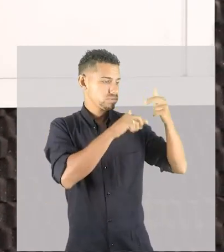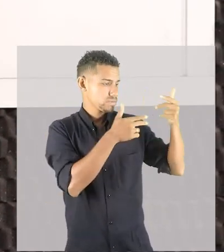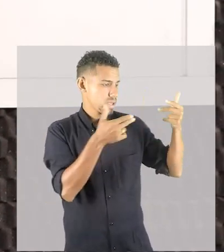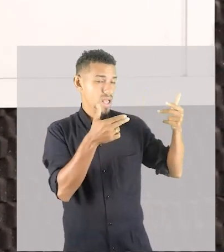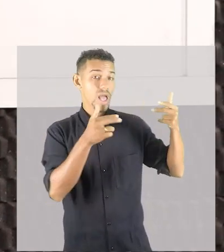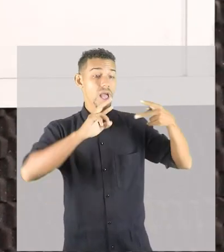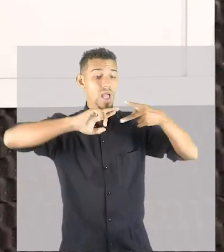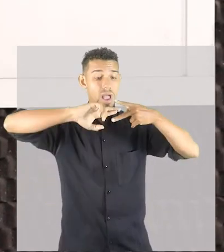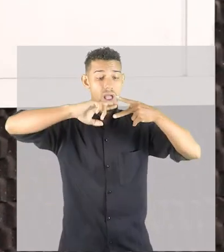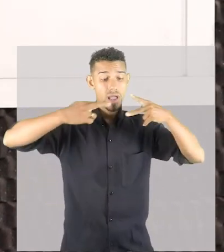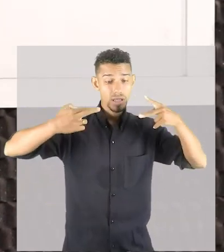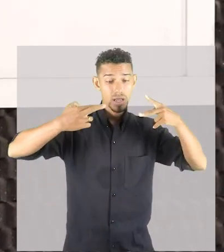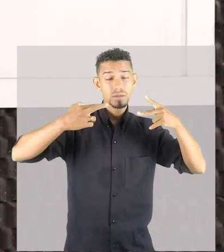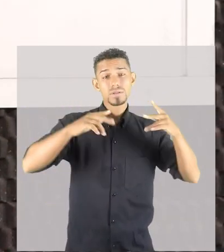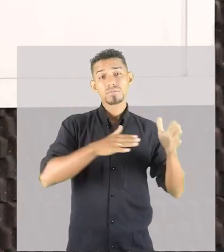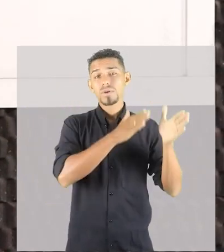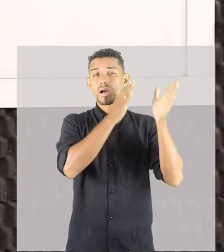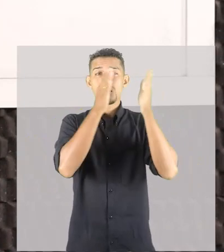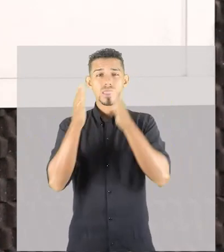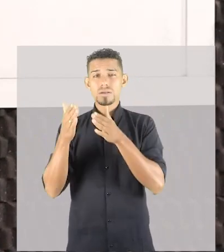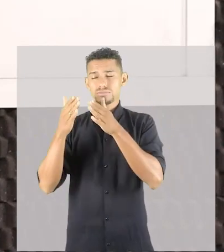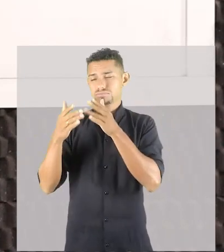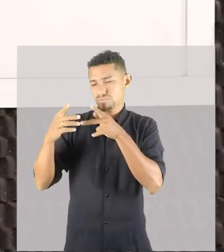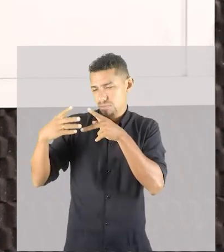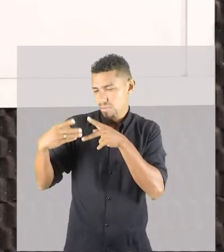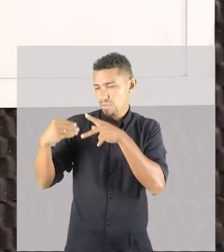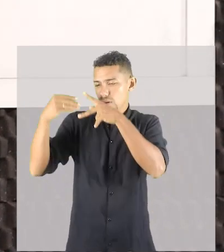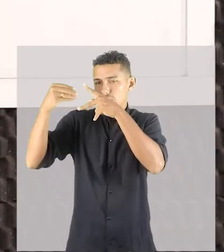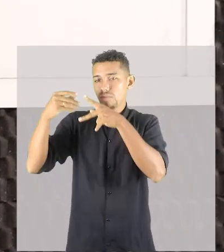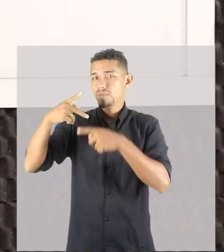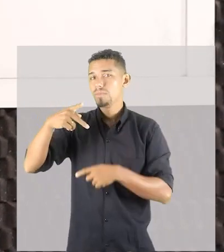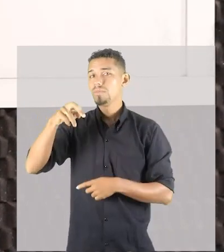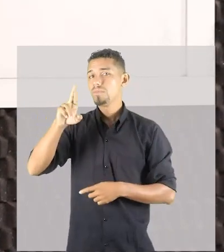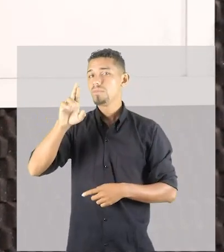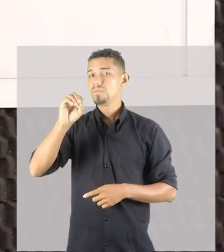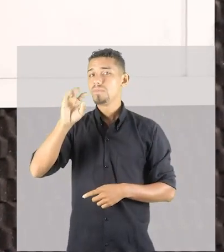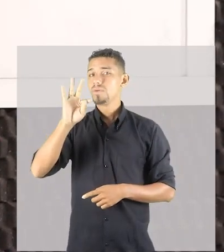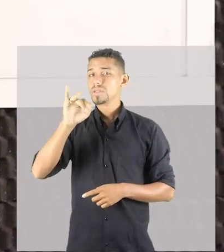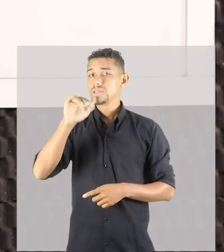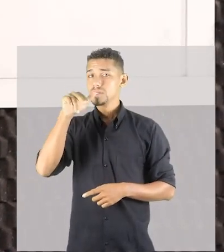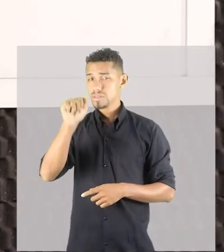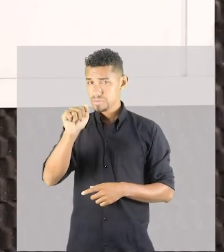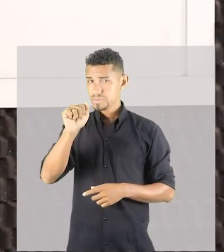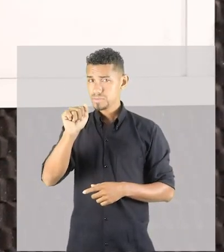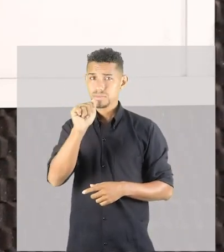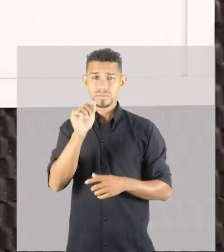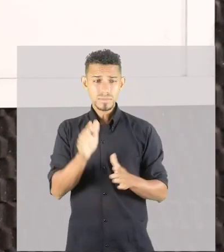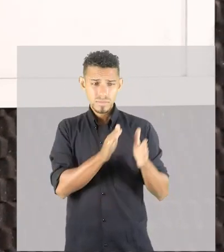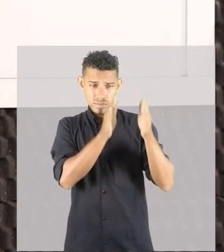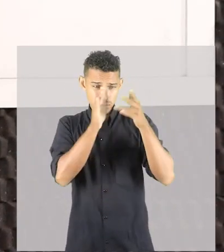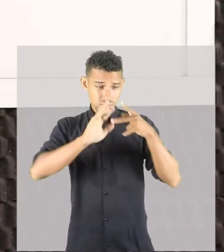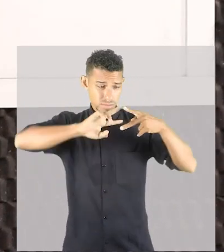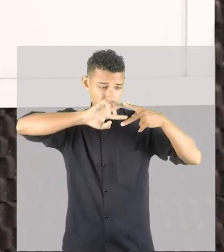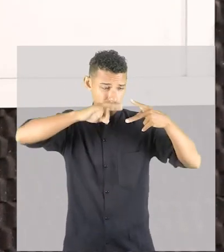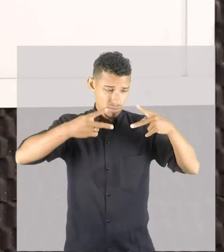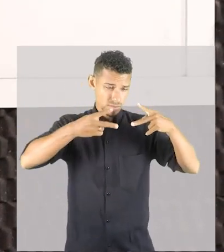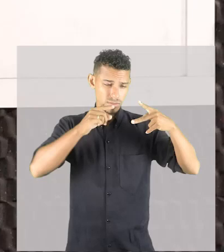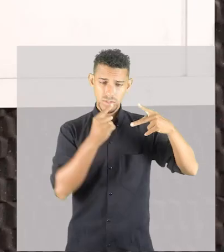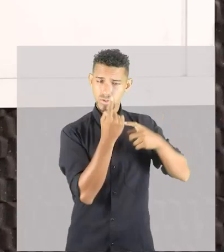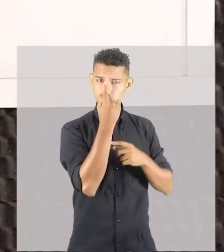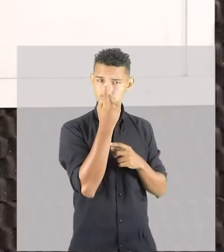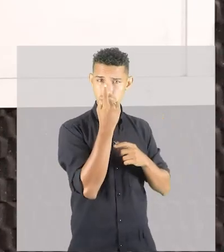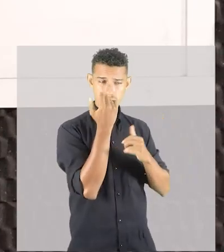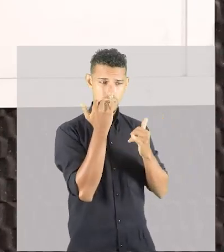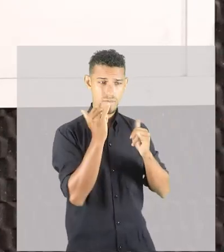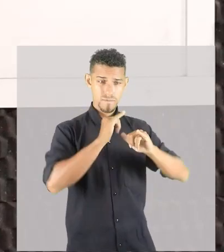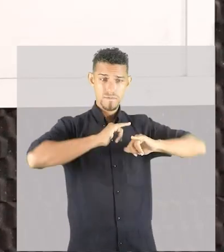nosso RNA, e depois a gente faça proteína. Esse pedaço do meu material genético no DNA, que contém uma informação